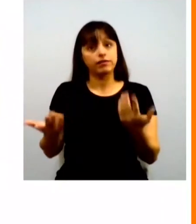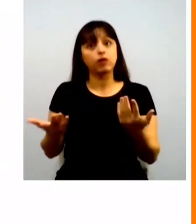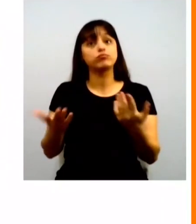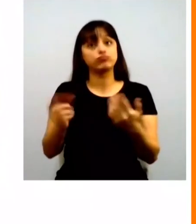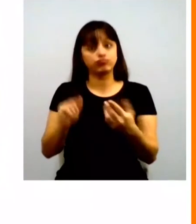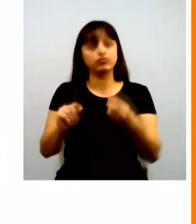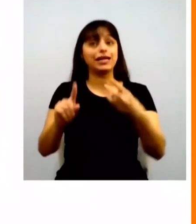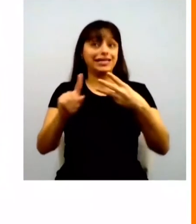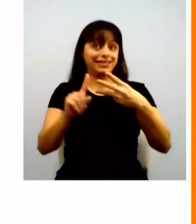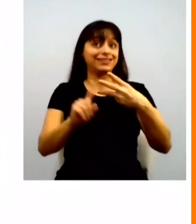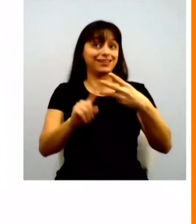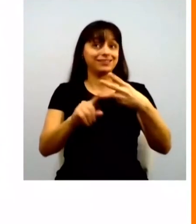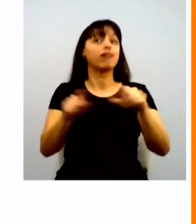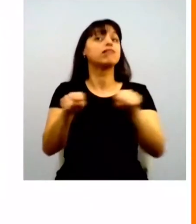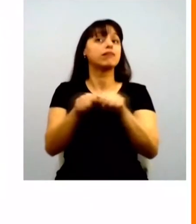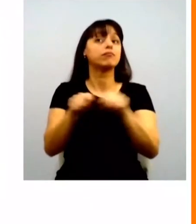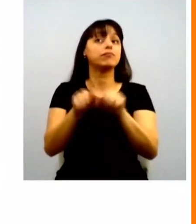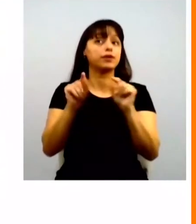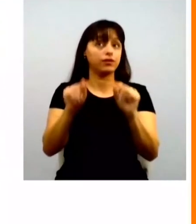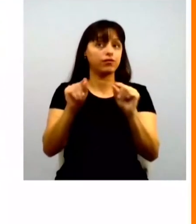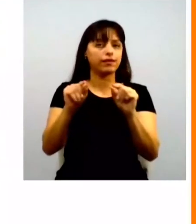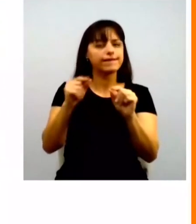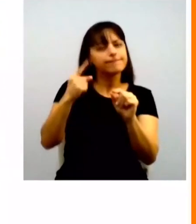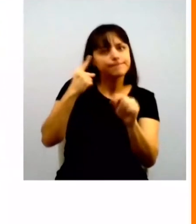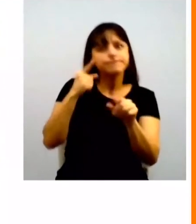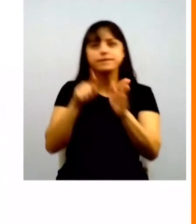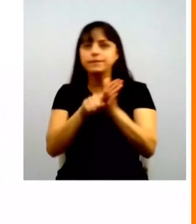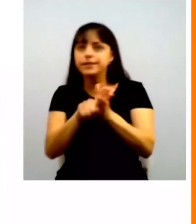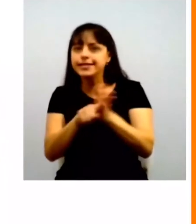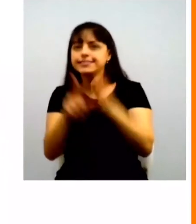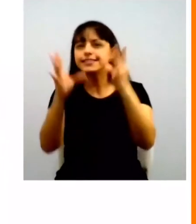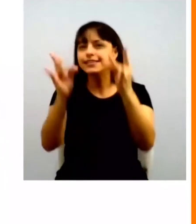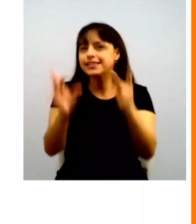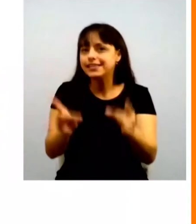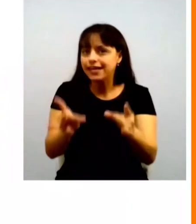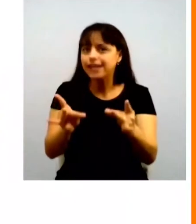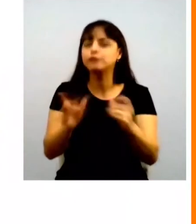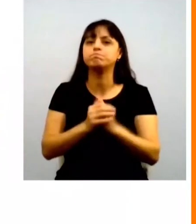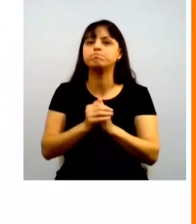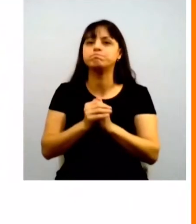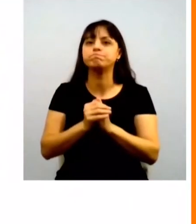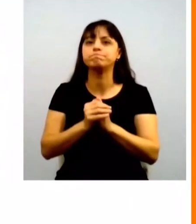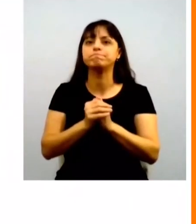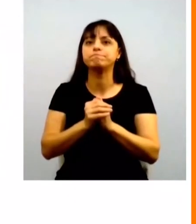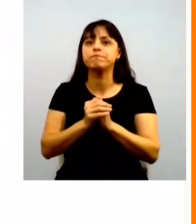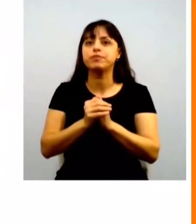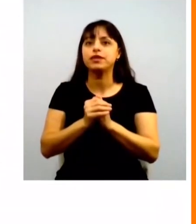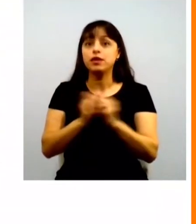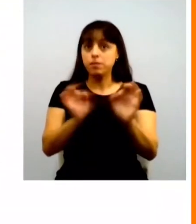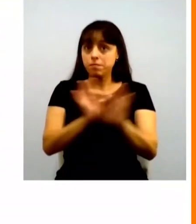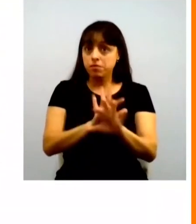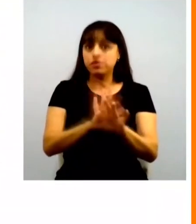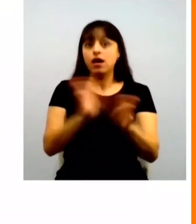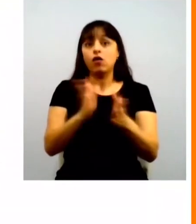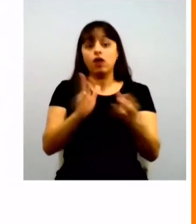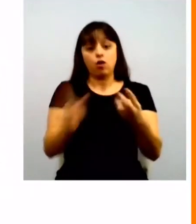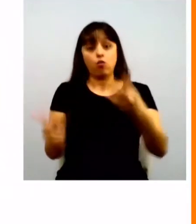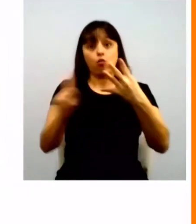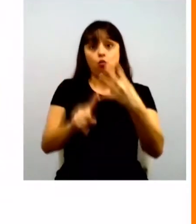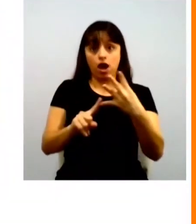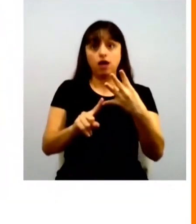analizar com detalhe. A quarta e última dimensão é que